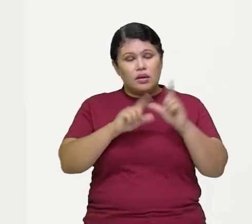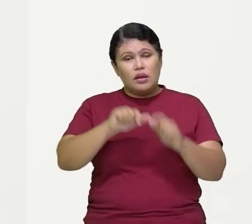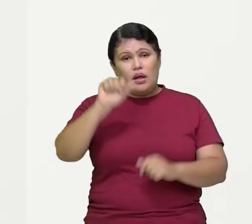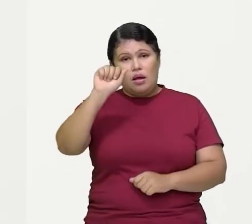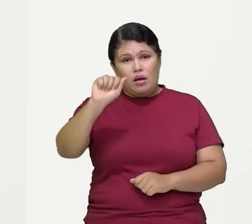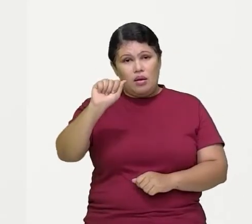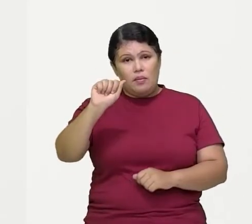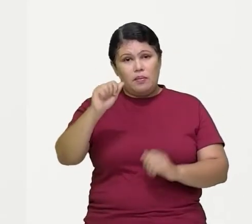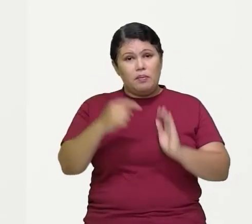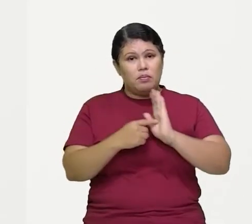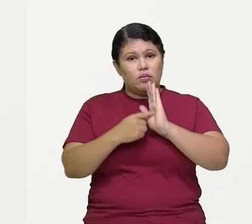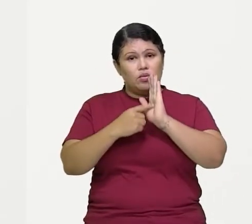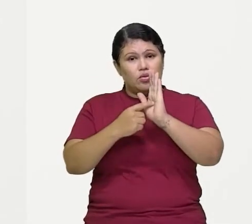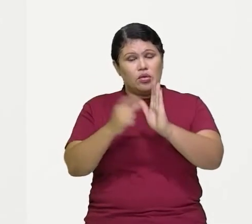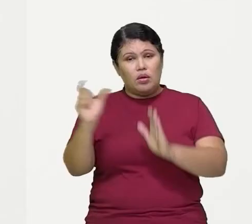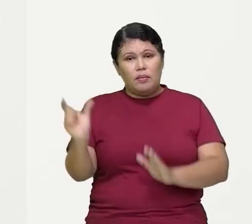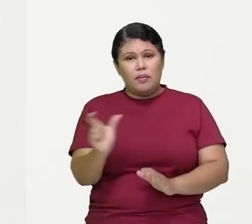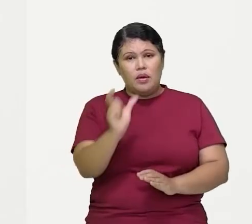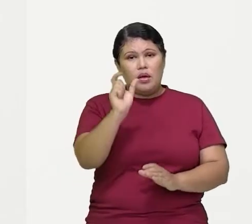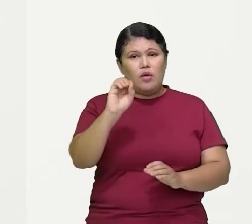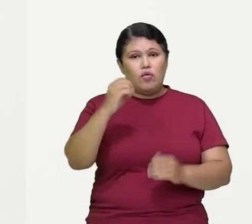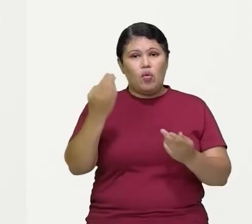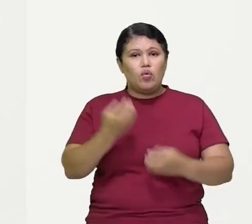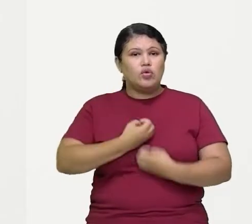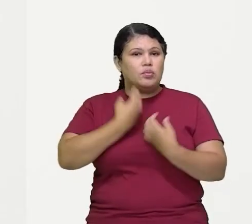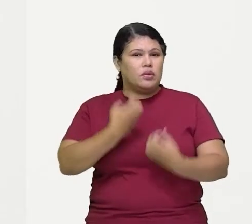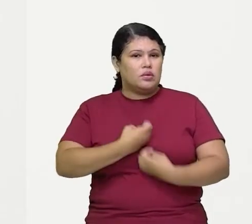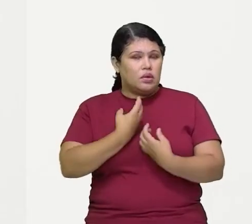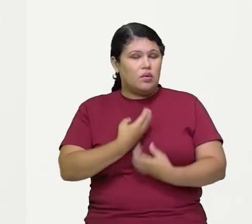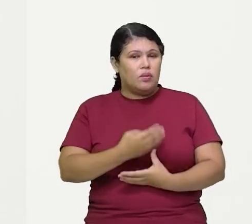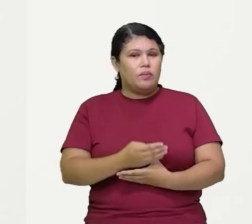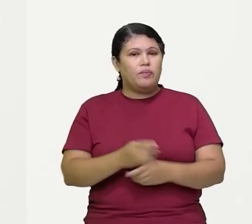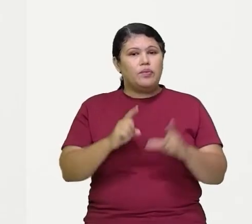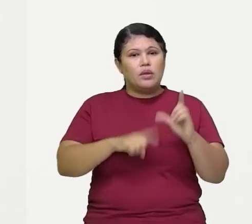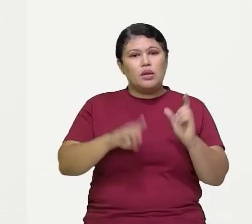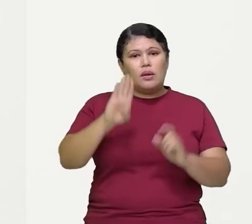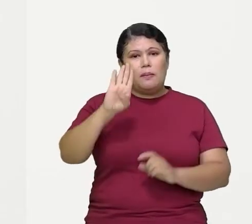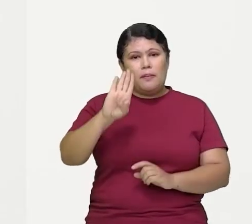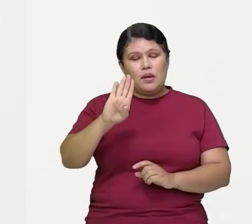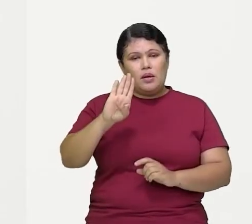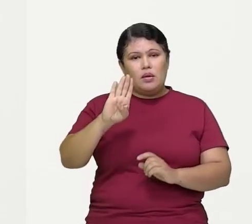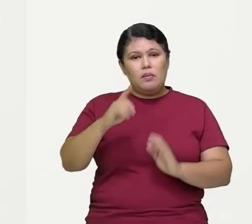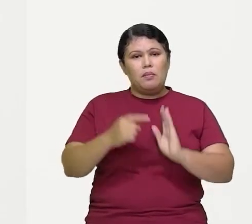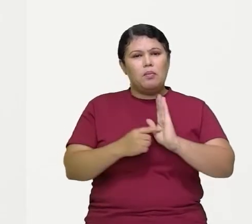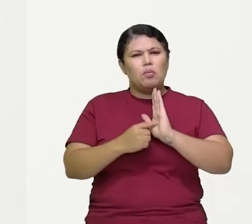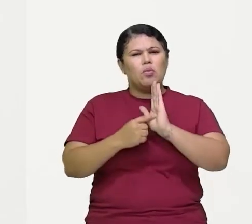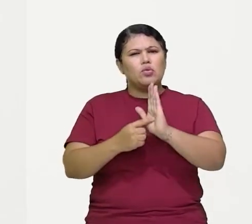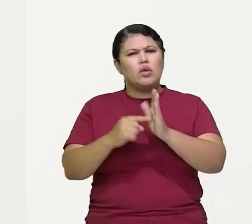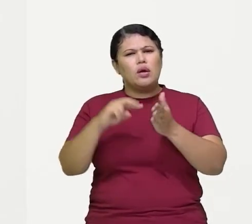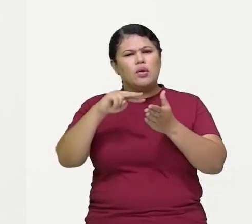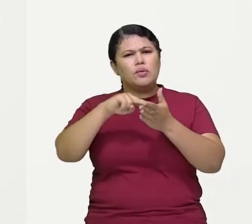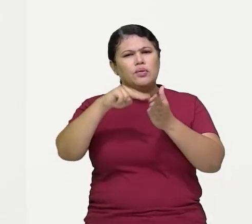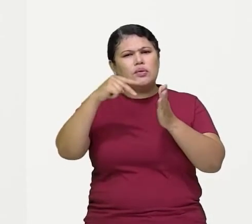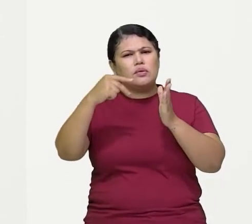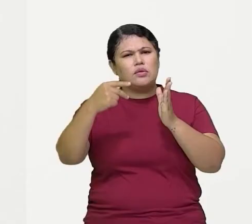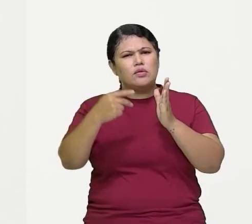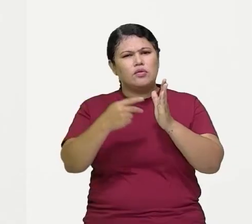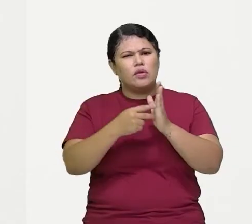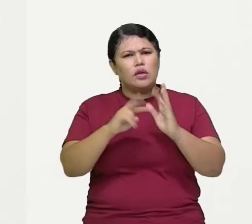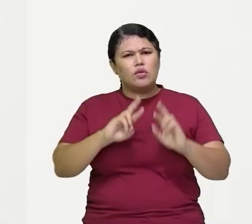Letra A, para destacar uma palavra ou expressão. Letra B, para dar conotação a